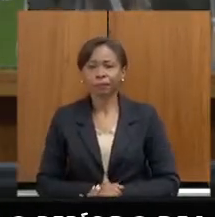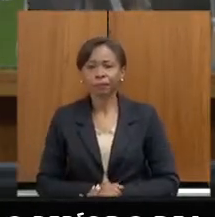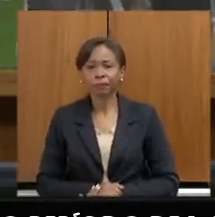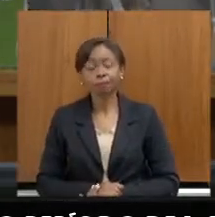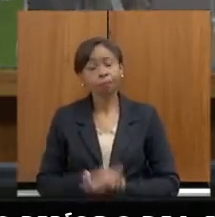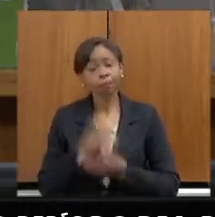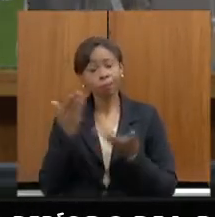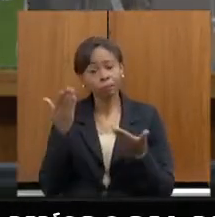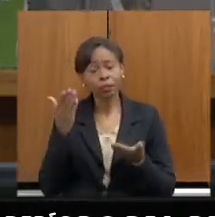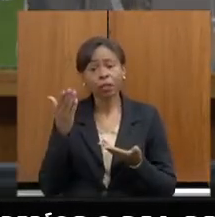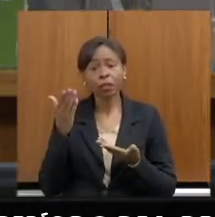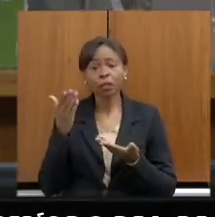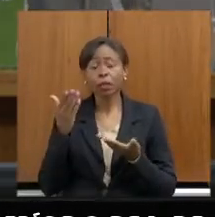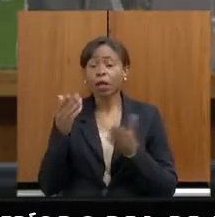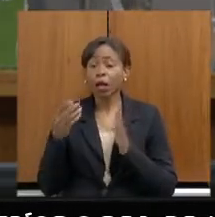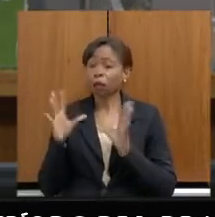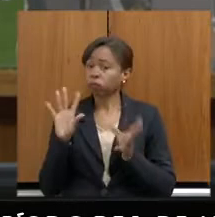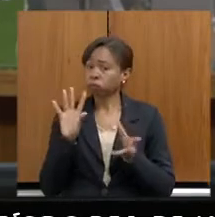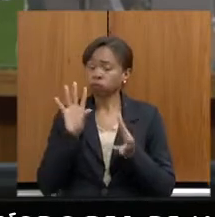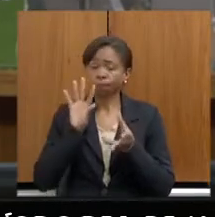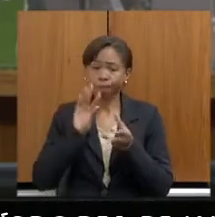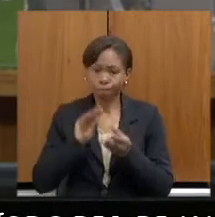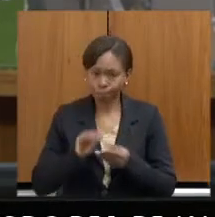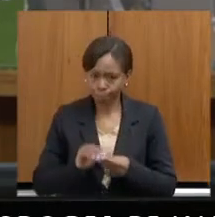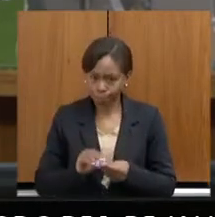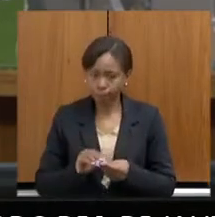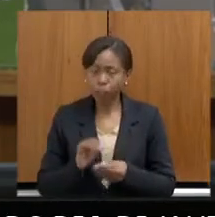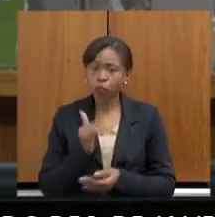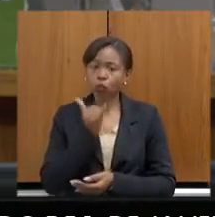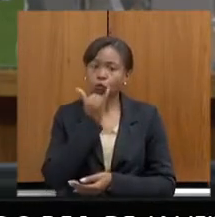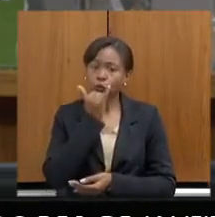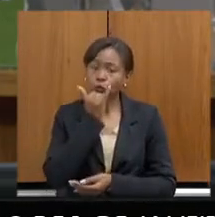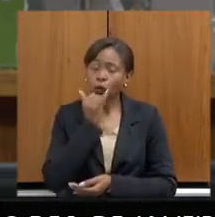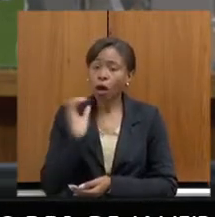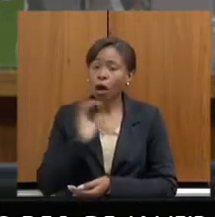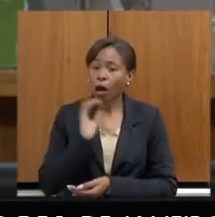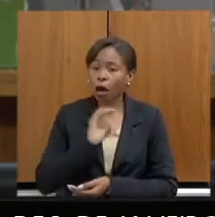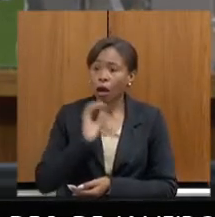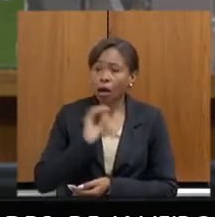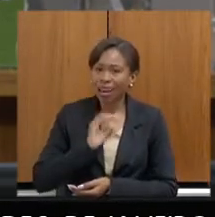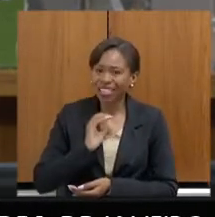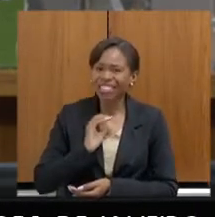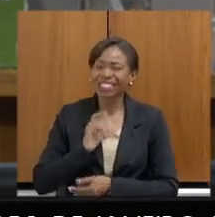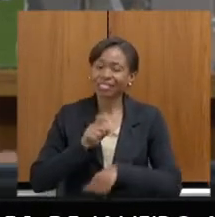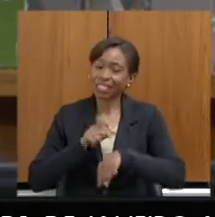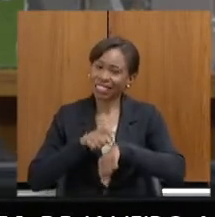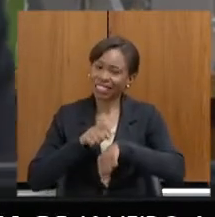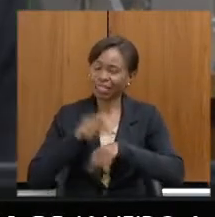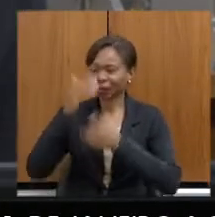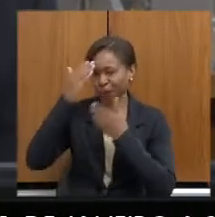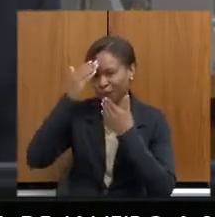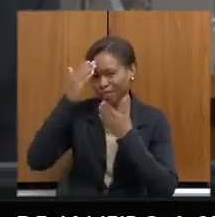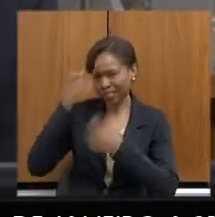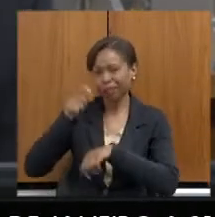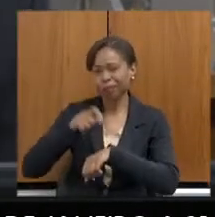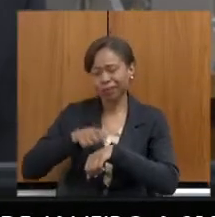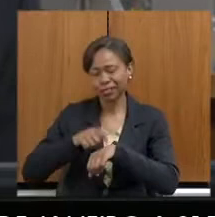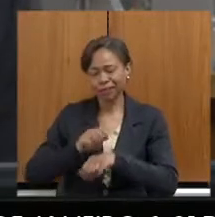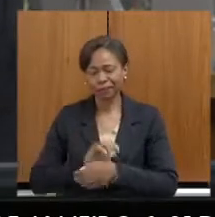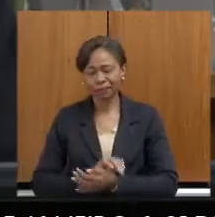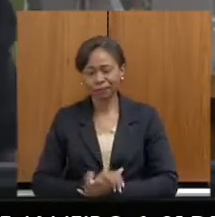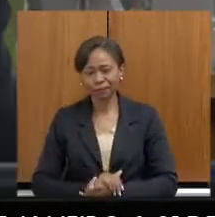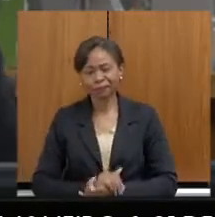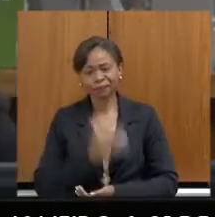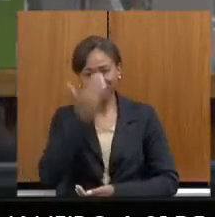é isso deputado Carlos Pimenta desculpa a pressa aí no final para dar tempo muito obrigado pelo tempo a mais que você me concedeu